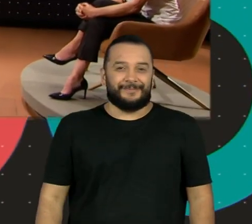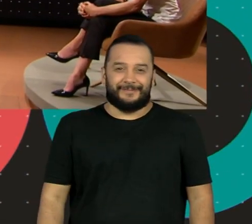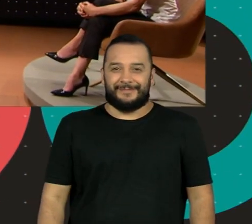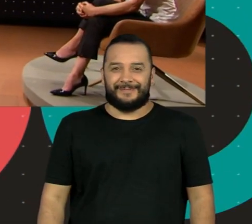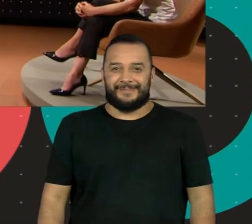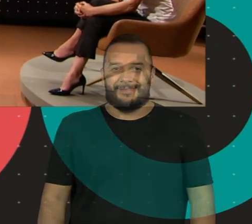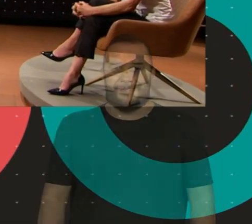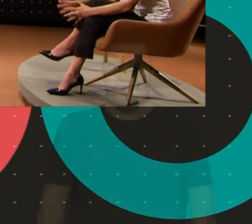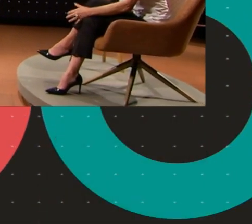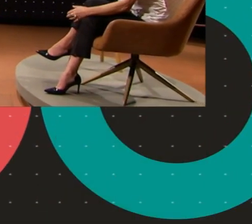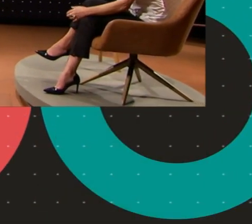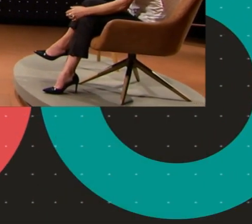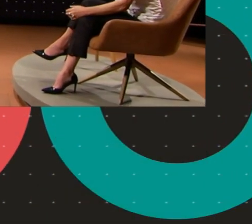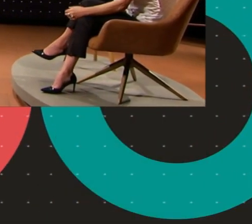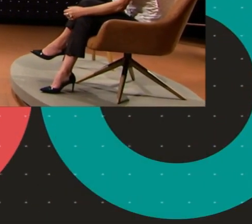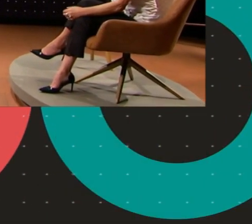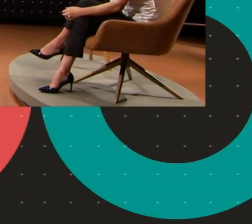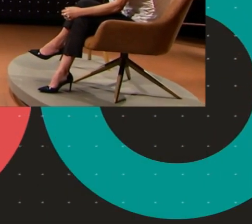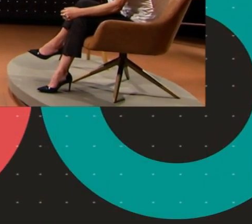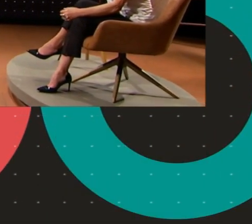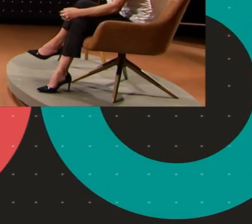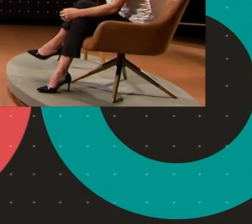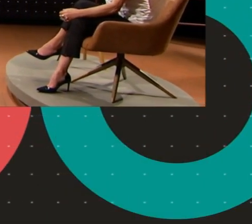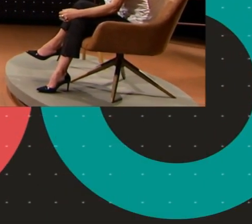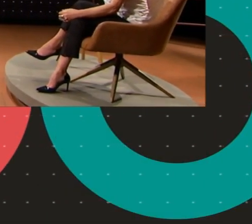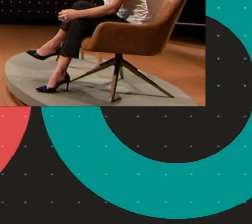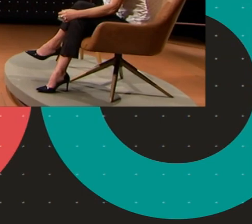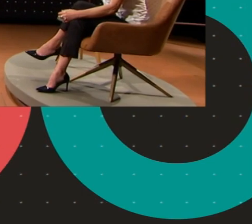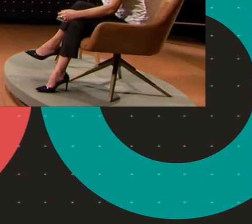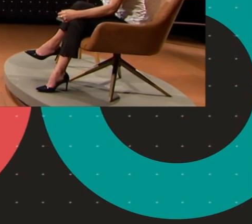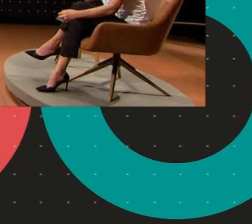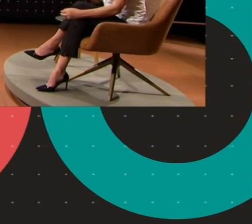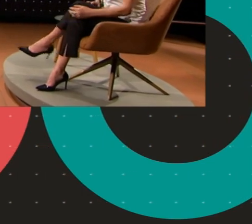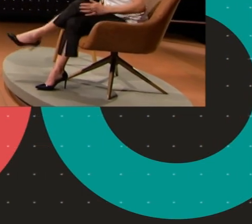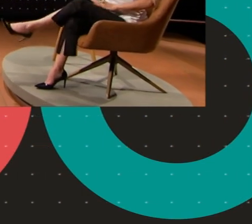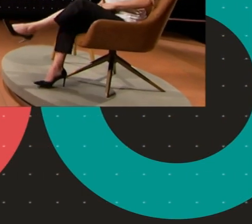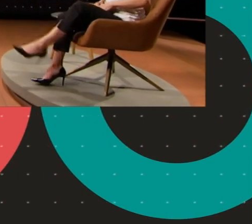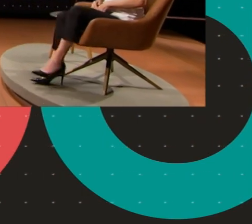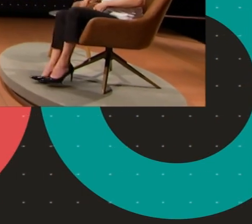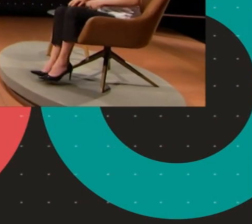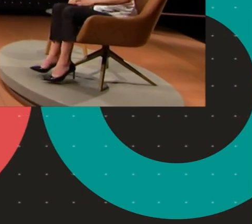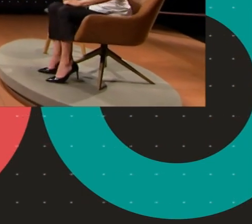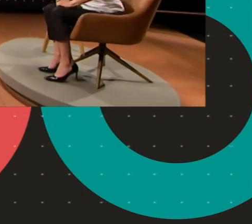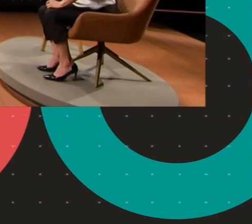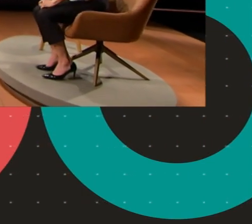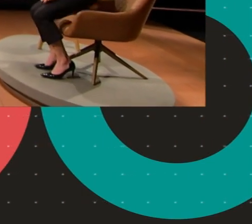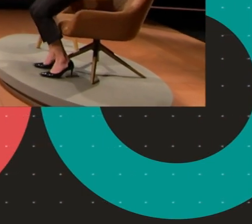Emocionado. Gente, que programa lindo que é de vocês. Não, que lindo.